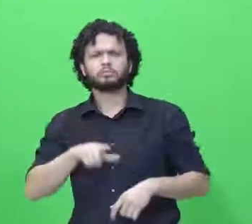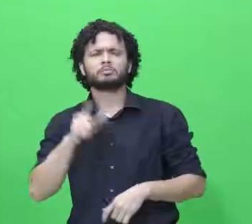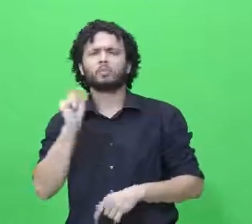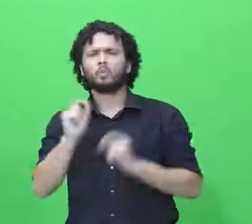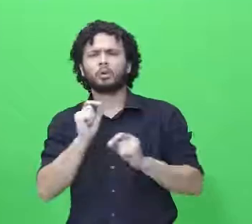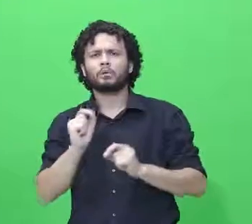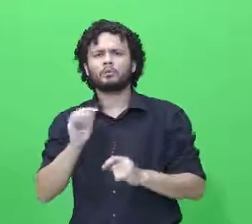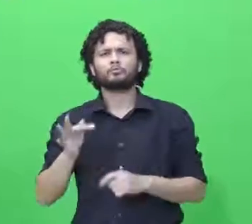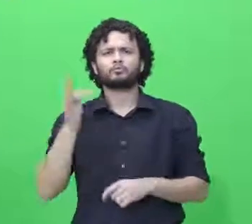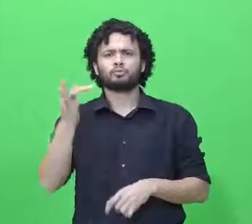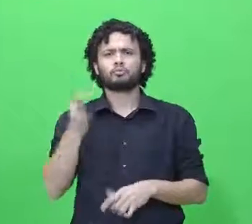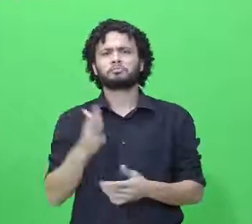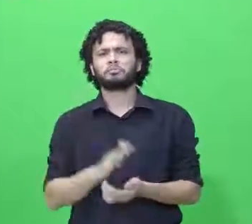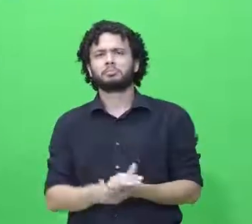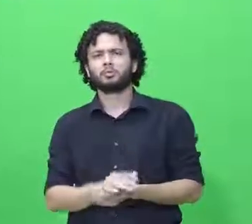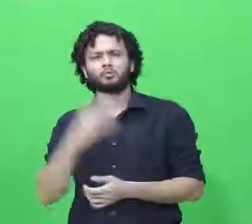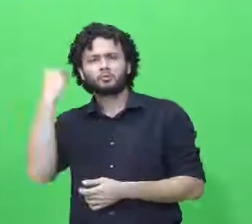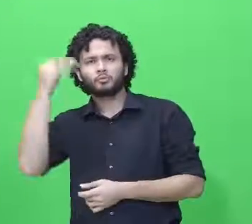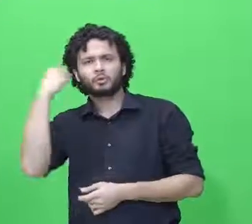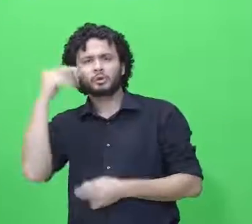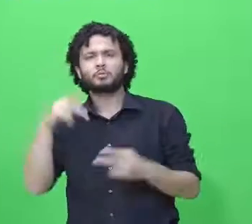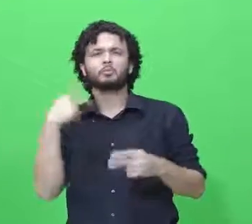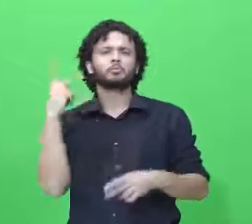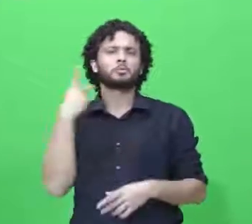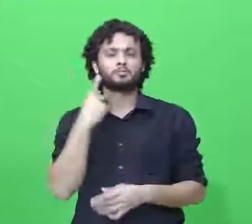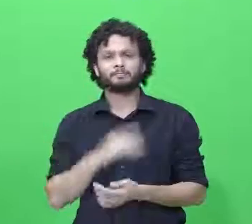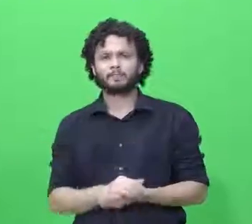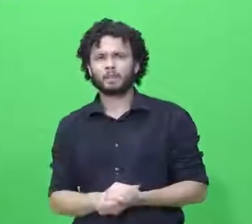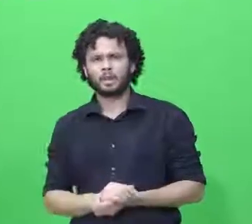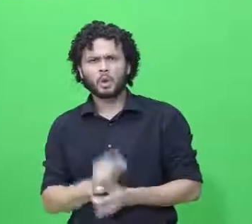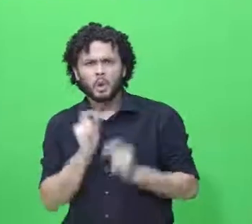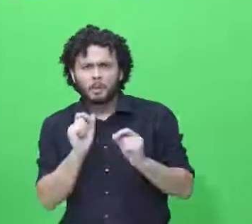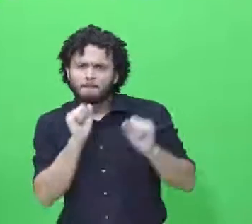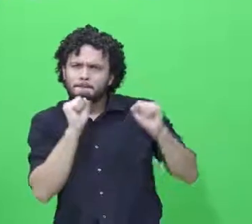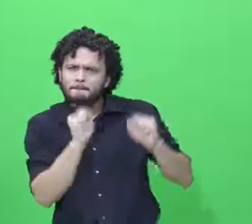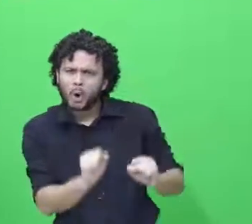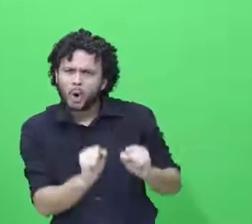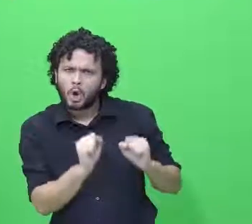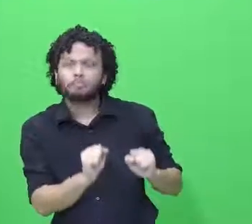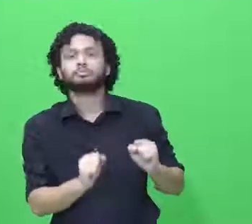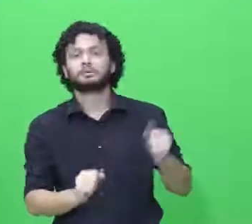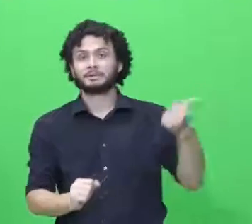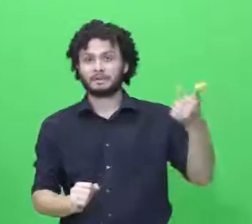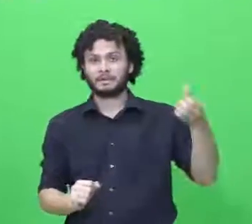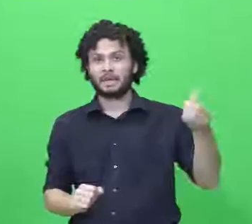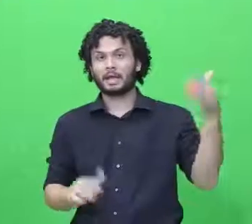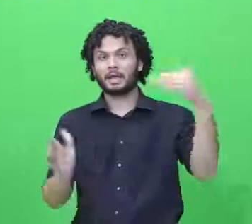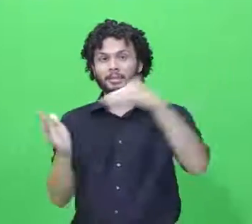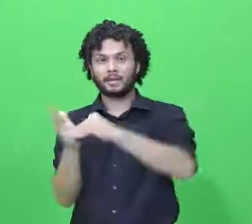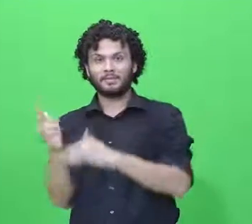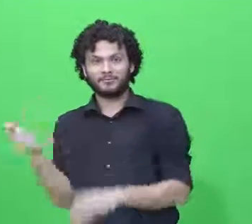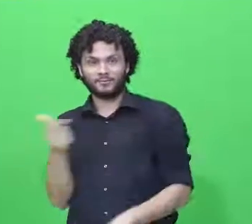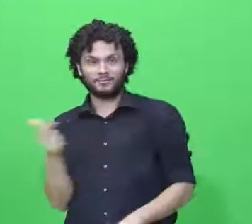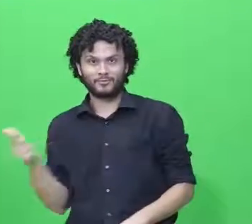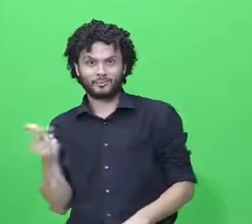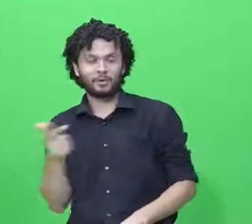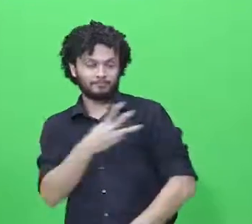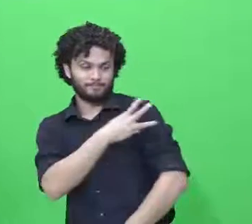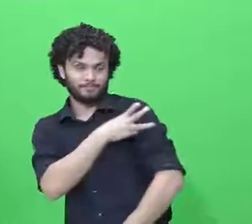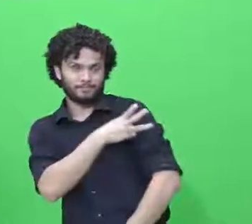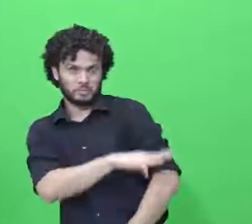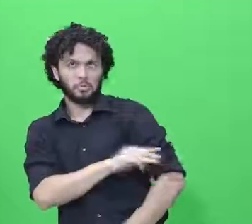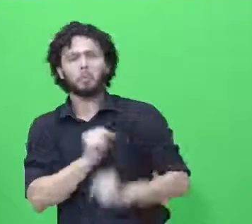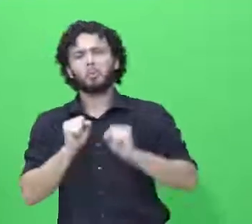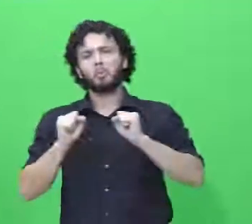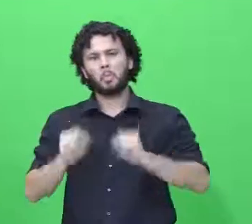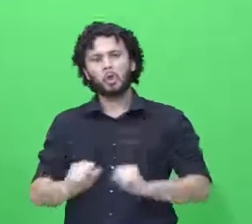apenas reitero, né? Quem pode participar? Os jovens de 16 a 22 anos que estejam cursando o ensino médio, que estejam cursando